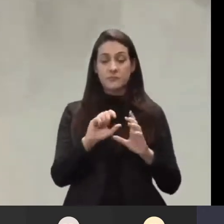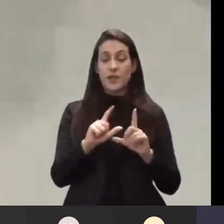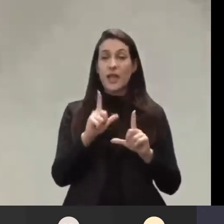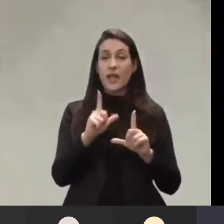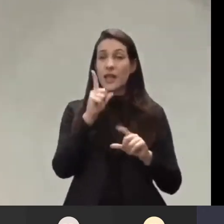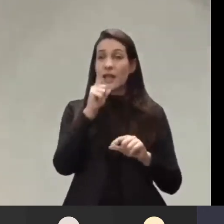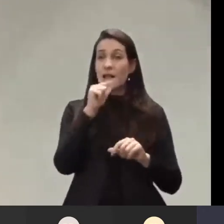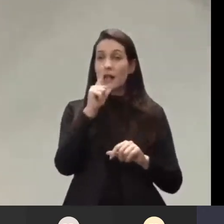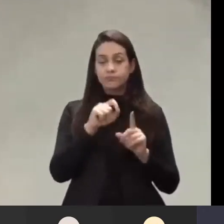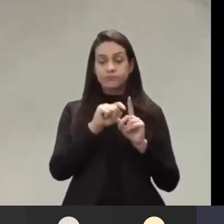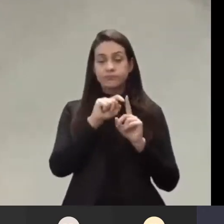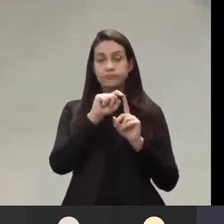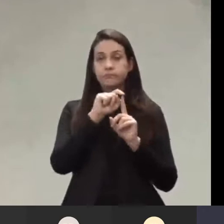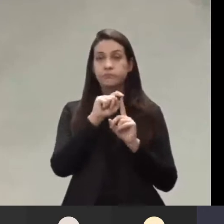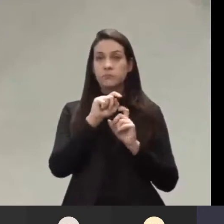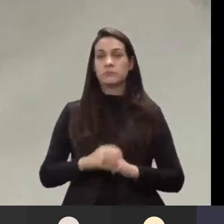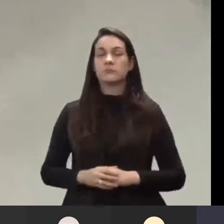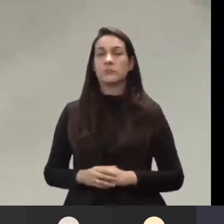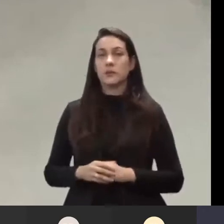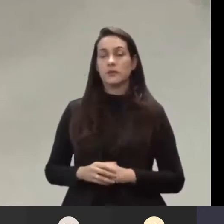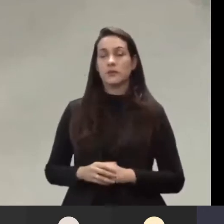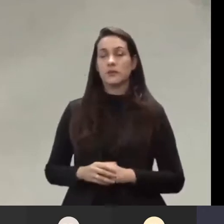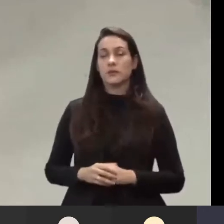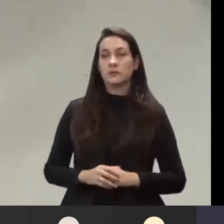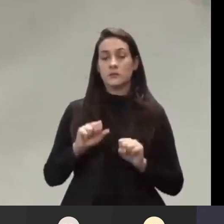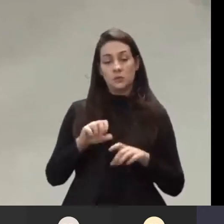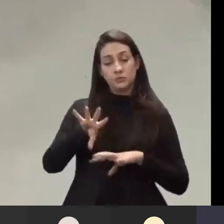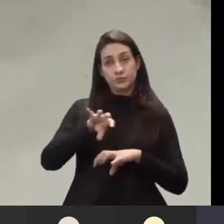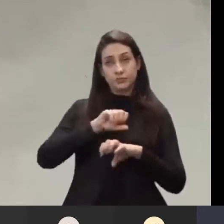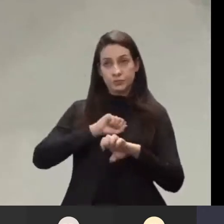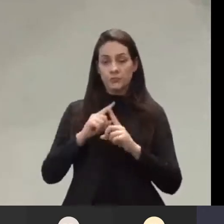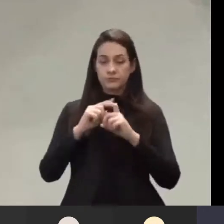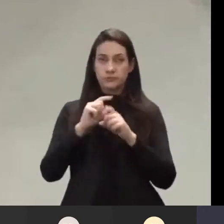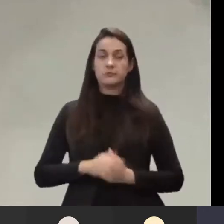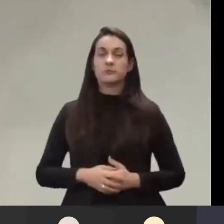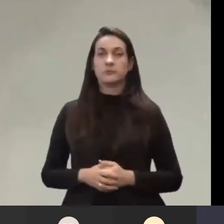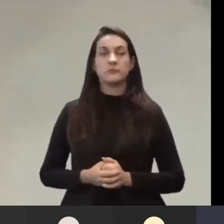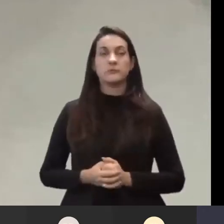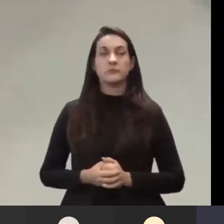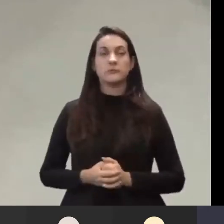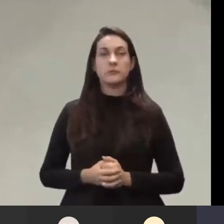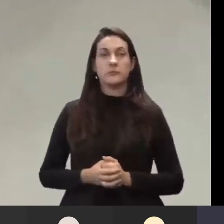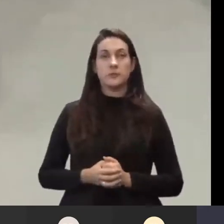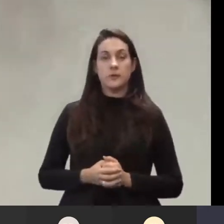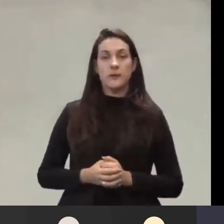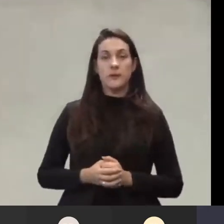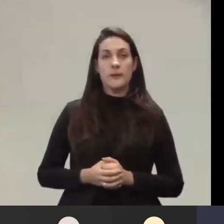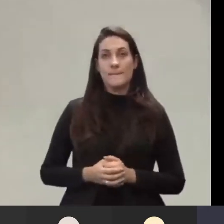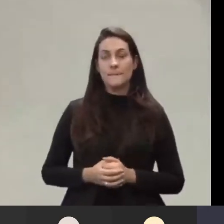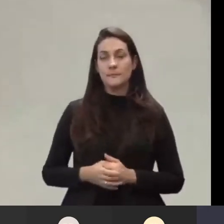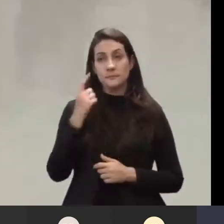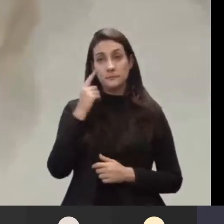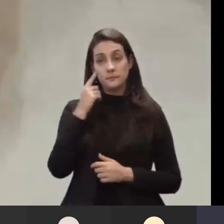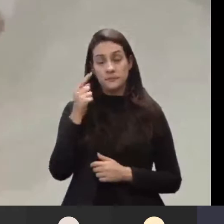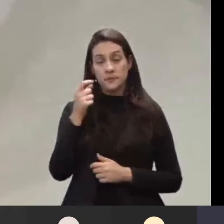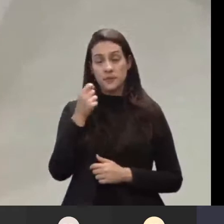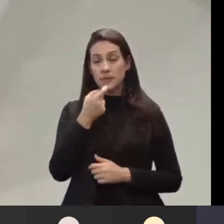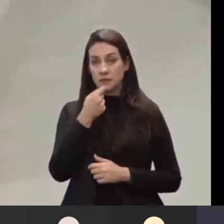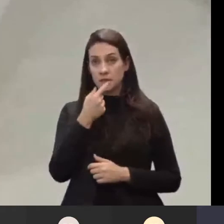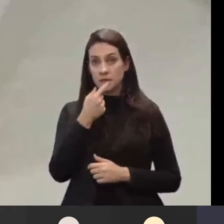então, você pode contaminar o seu frasco com esses micro-organismos. Lembrando que esses antibióticos, eles